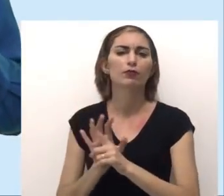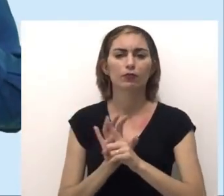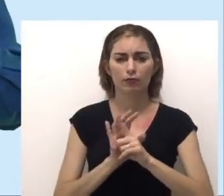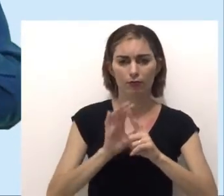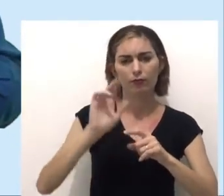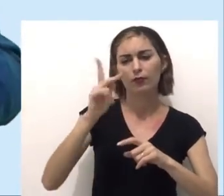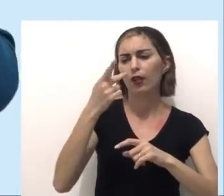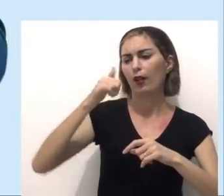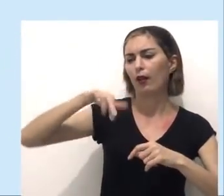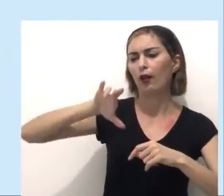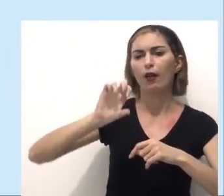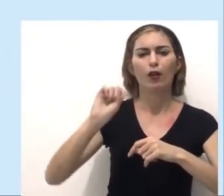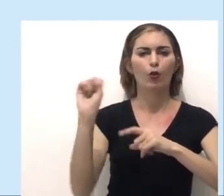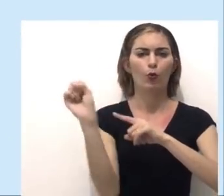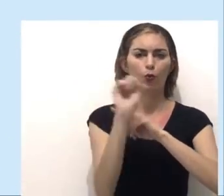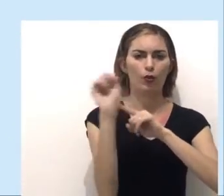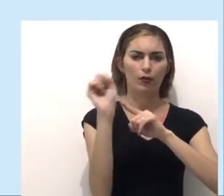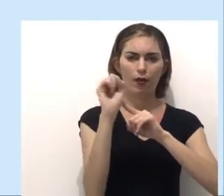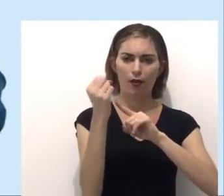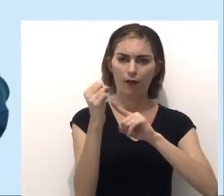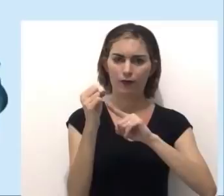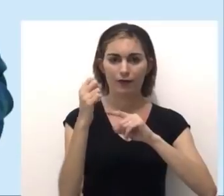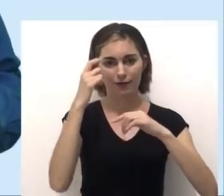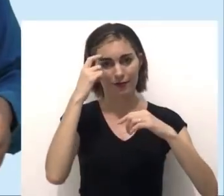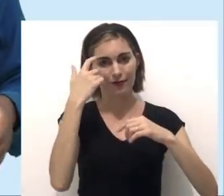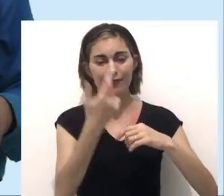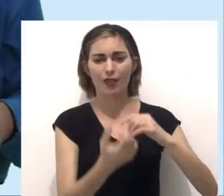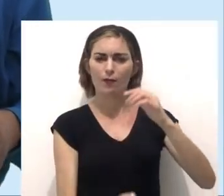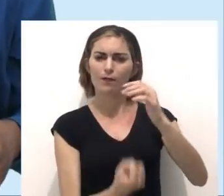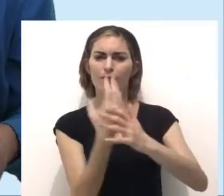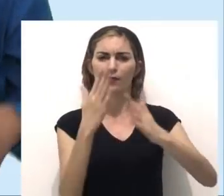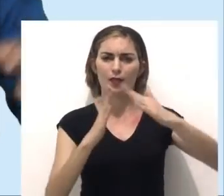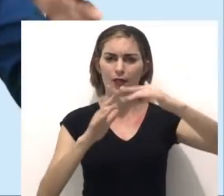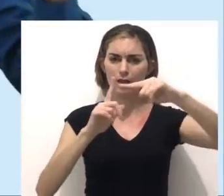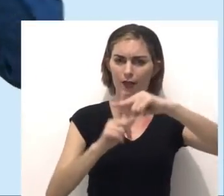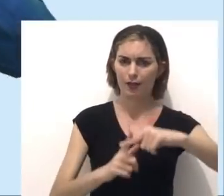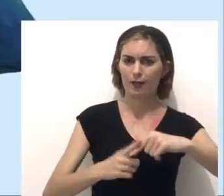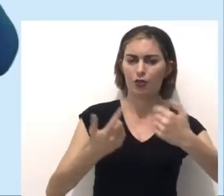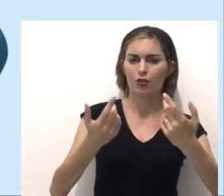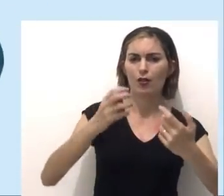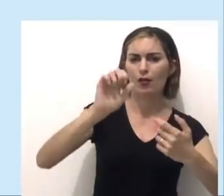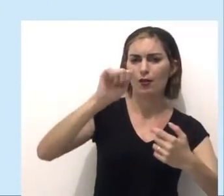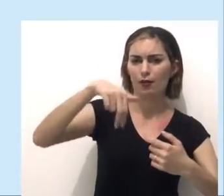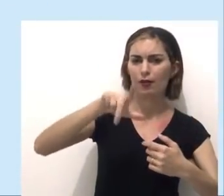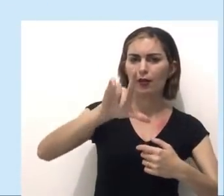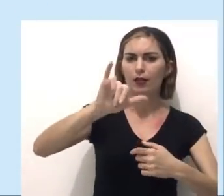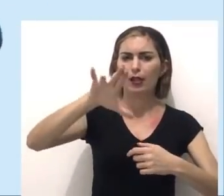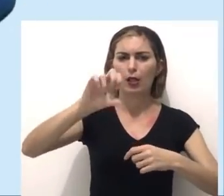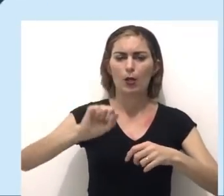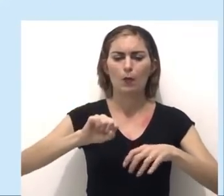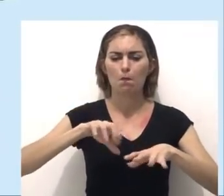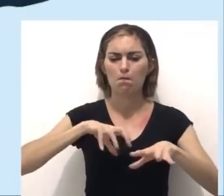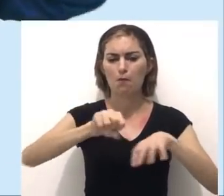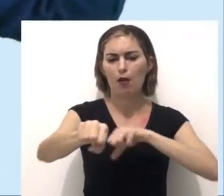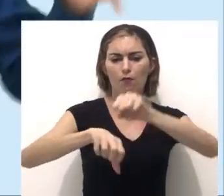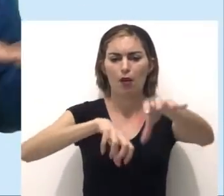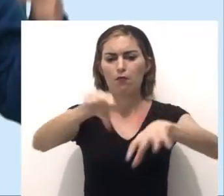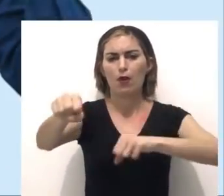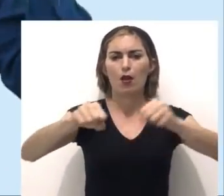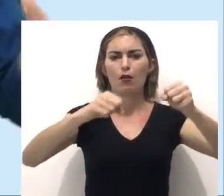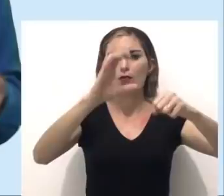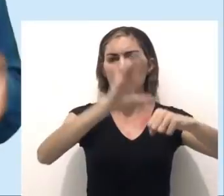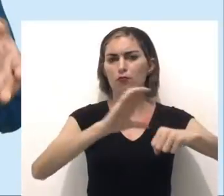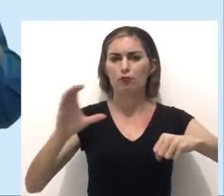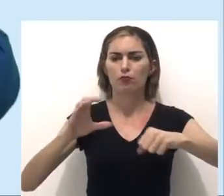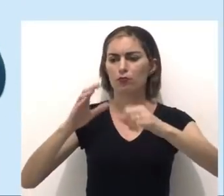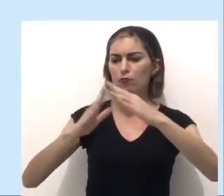Inglaterra. É isso, com Henrique VIII. É isso. Funda a Igreja Anglicana, confisca as terras